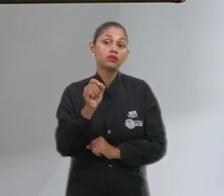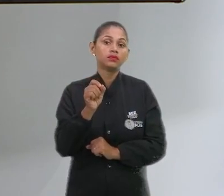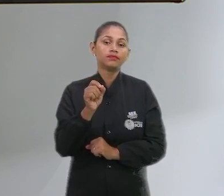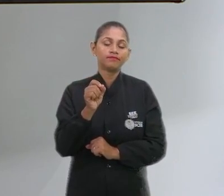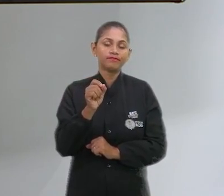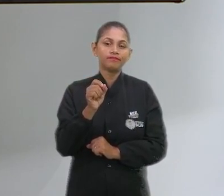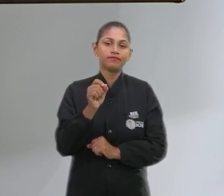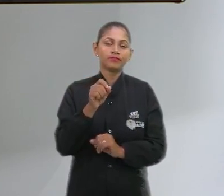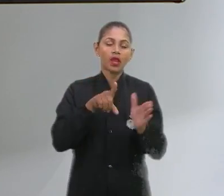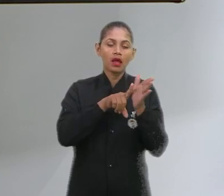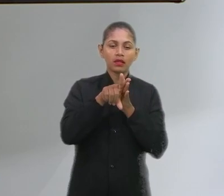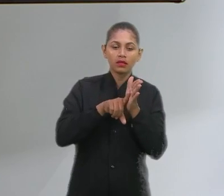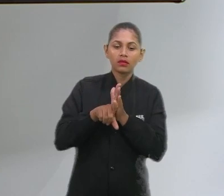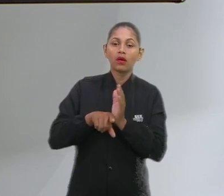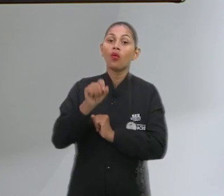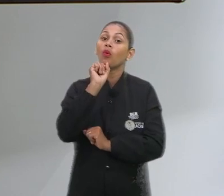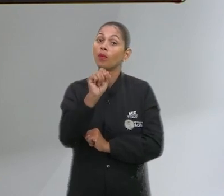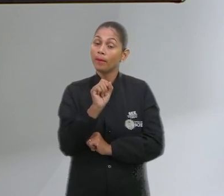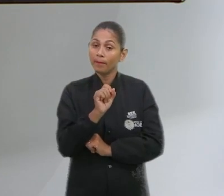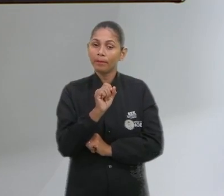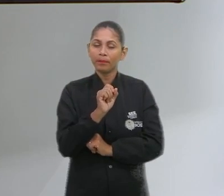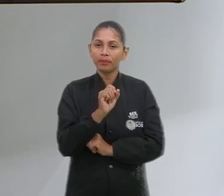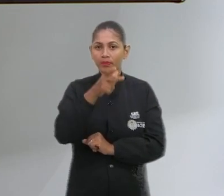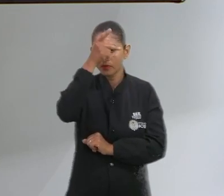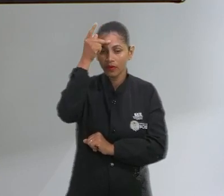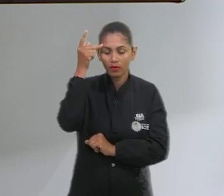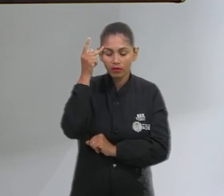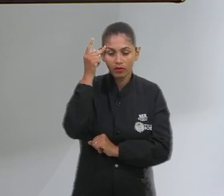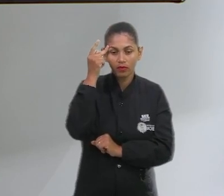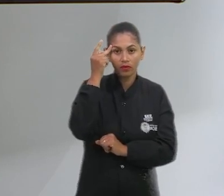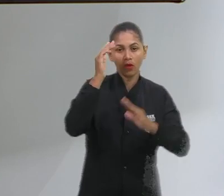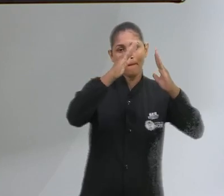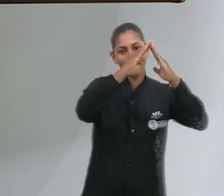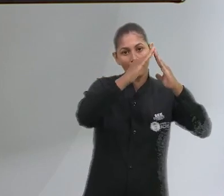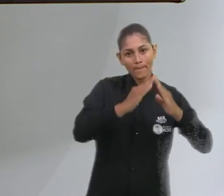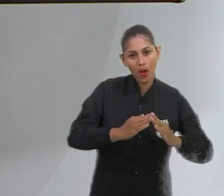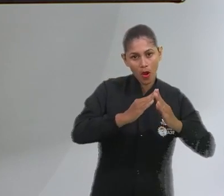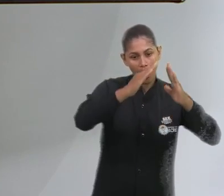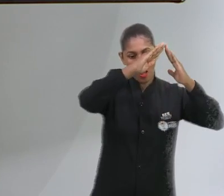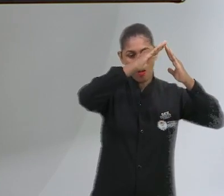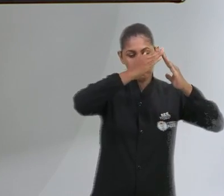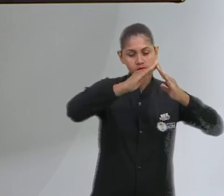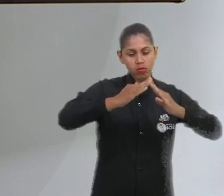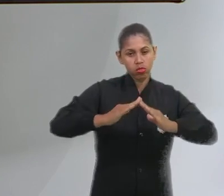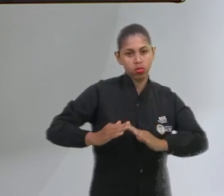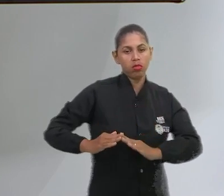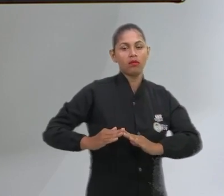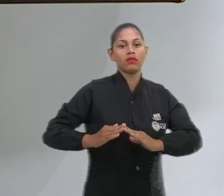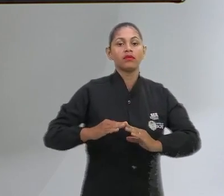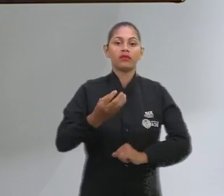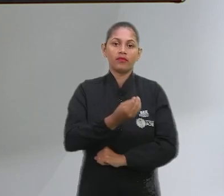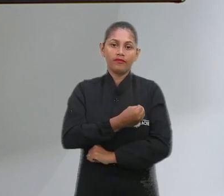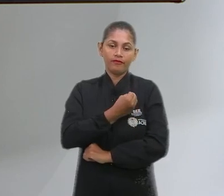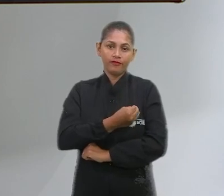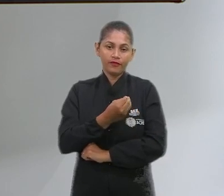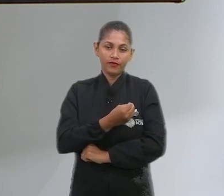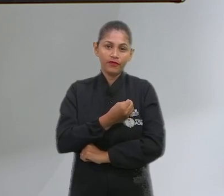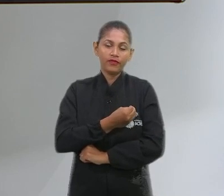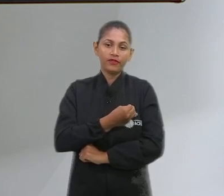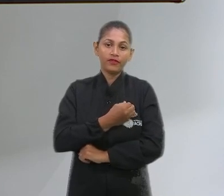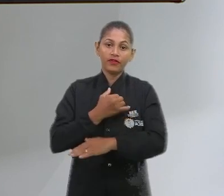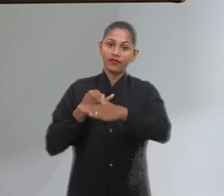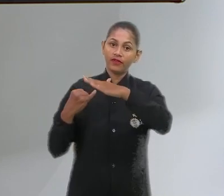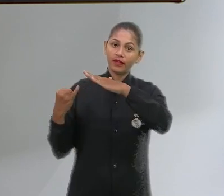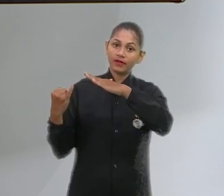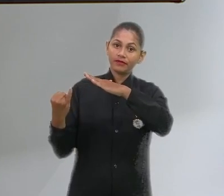vamos verificar que são pessoas que moram em áreas periféricas, que em sua maioria vivem da informalidade